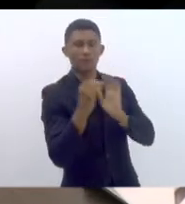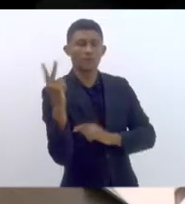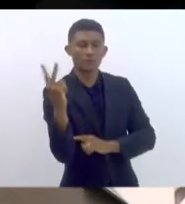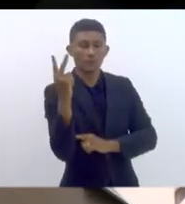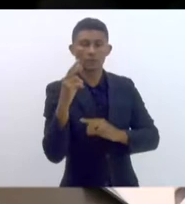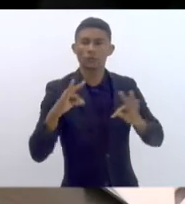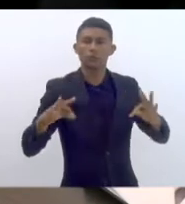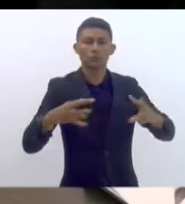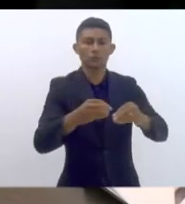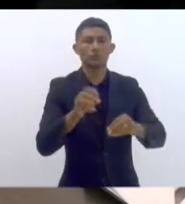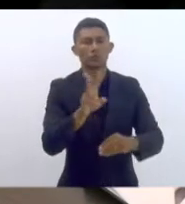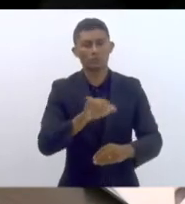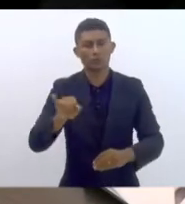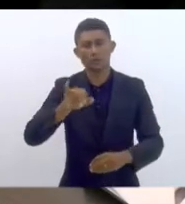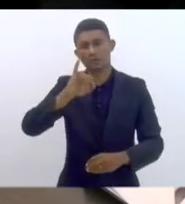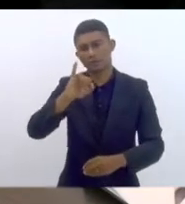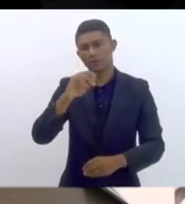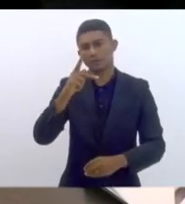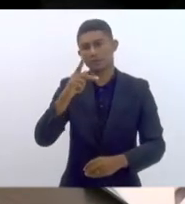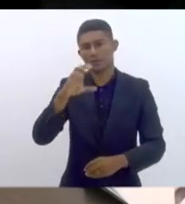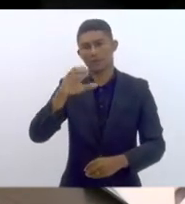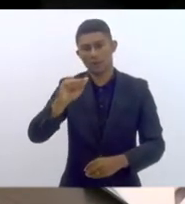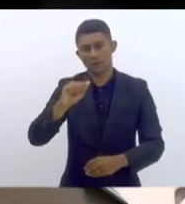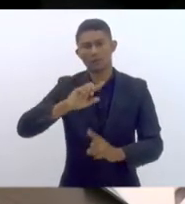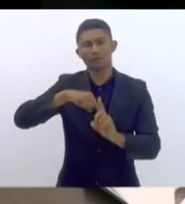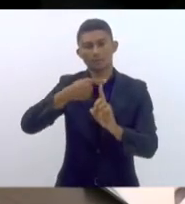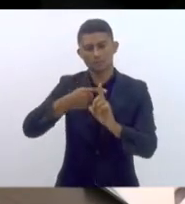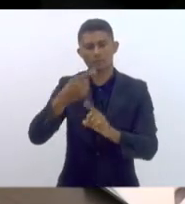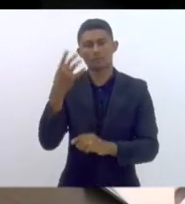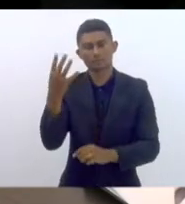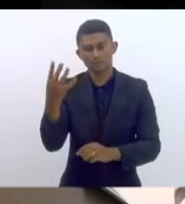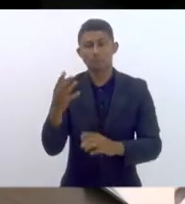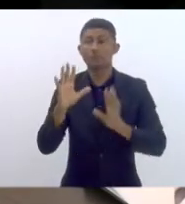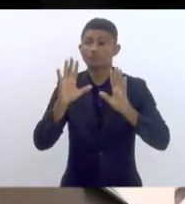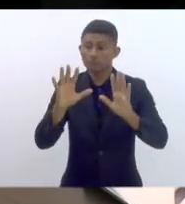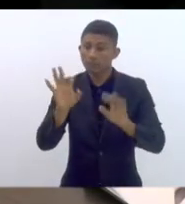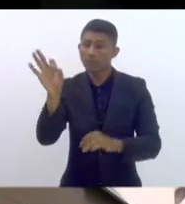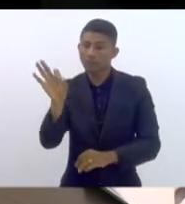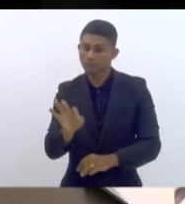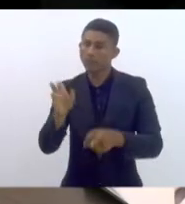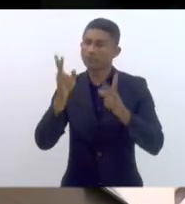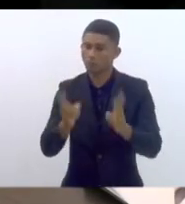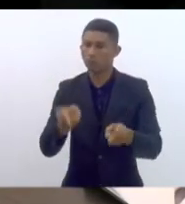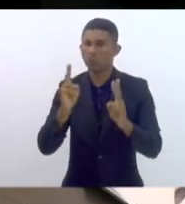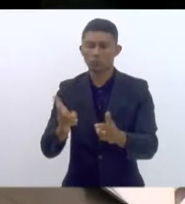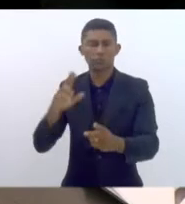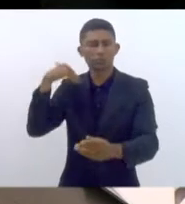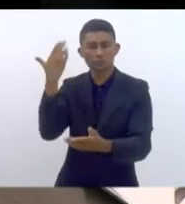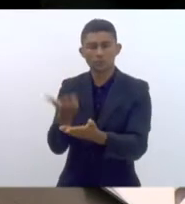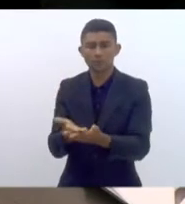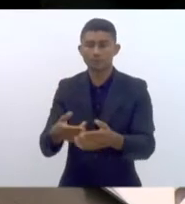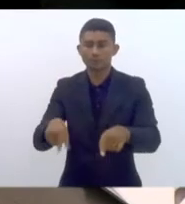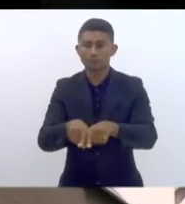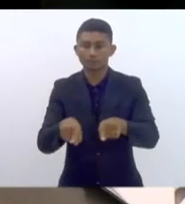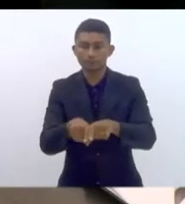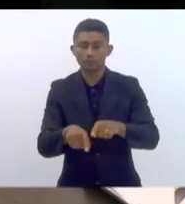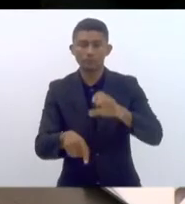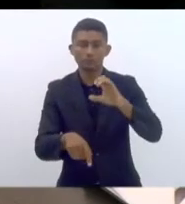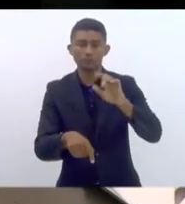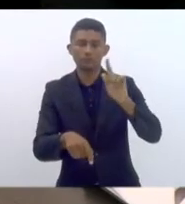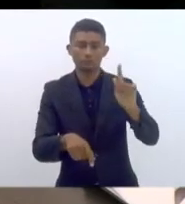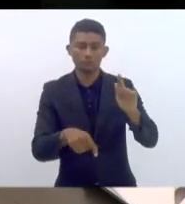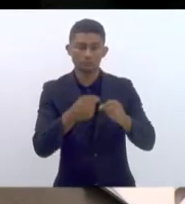IPCA mais 4 teto Selic, mas ainda aqui está com as suas taxas originais. E a CGLC